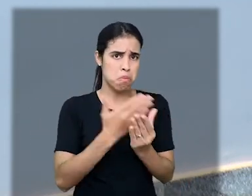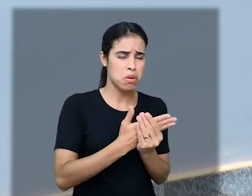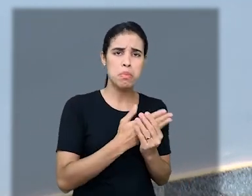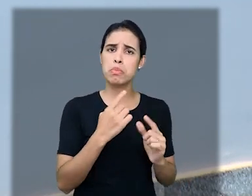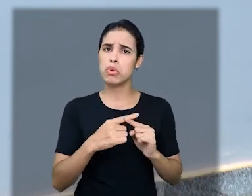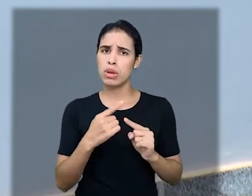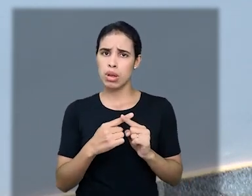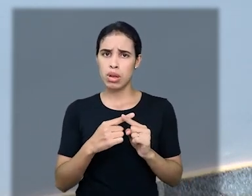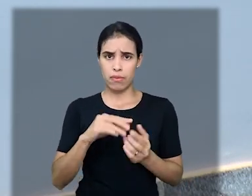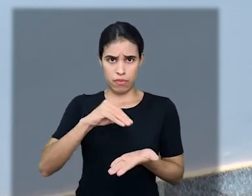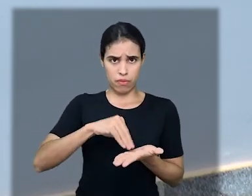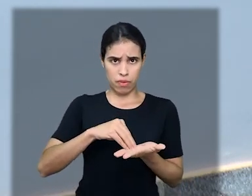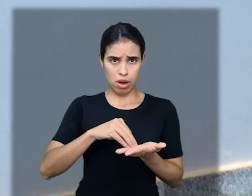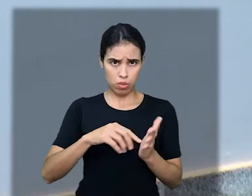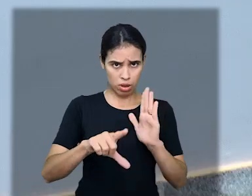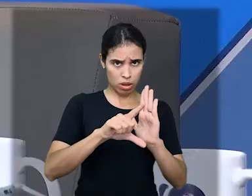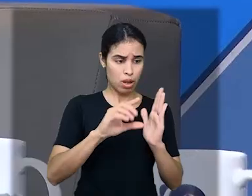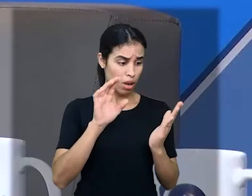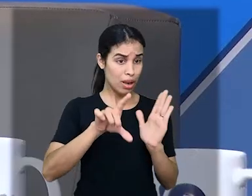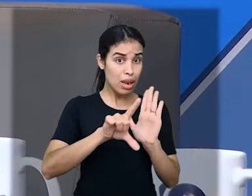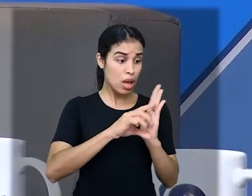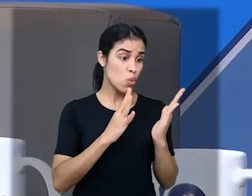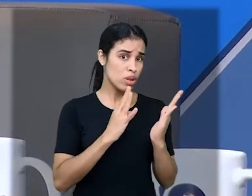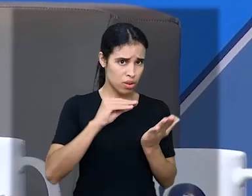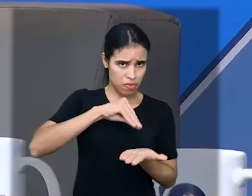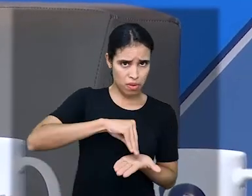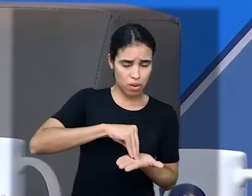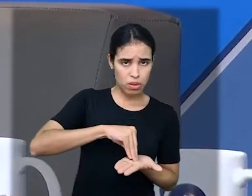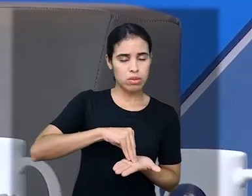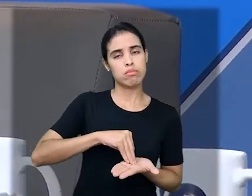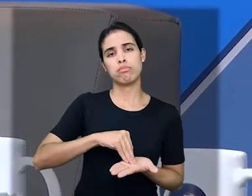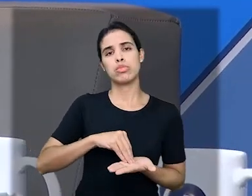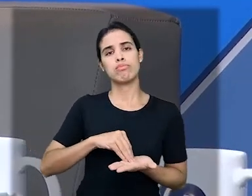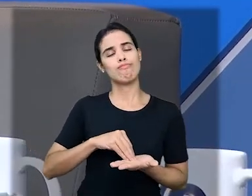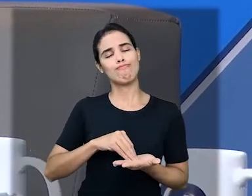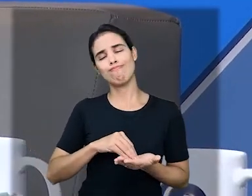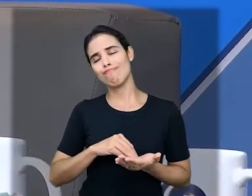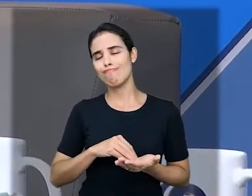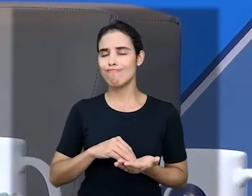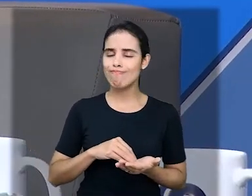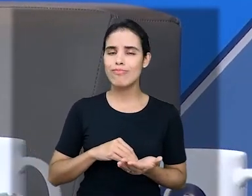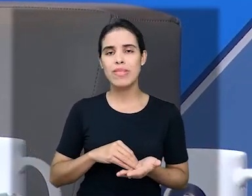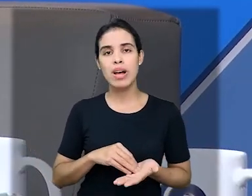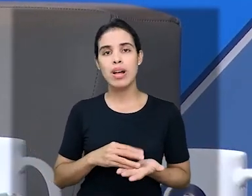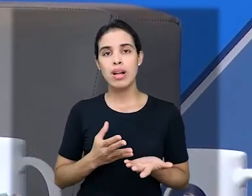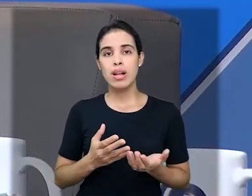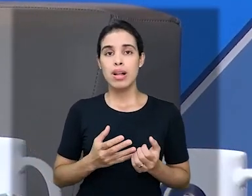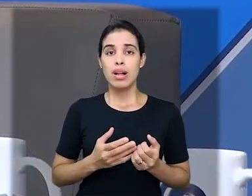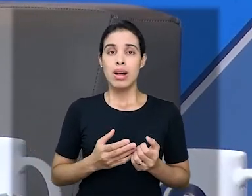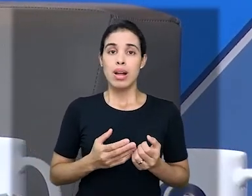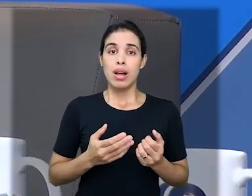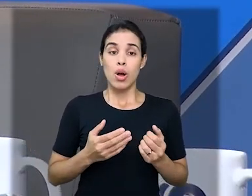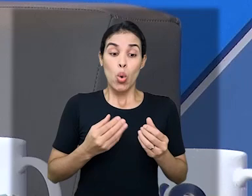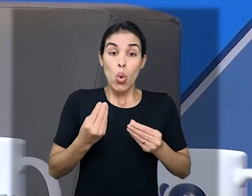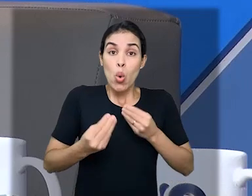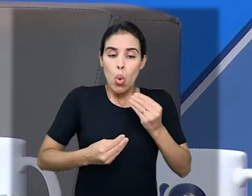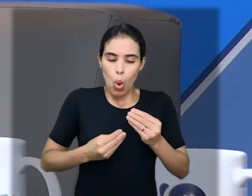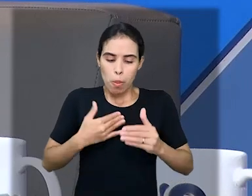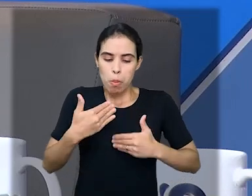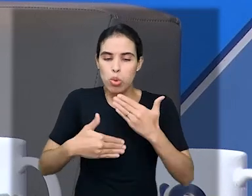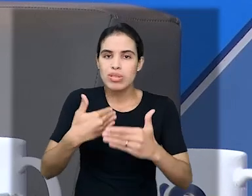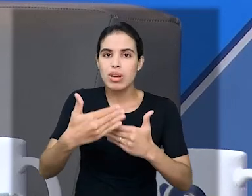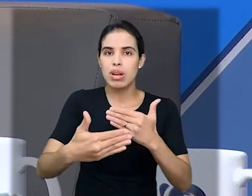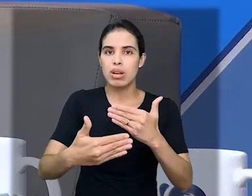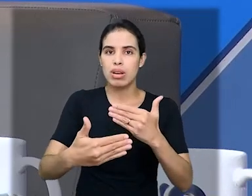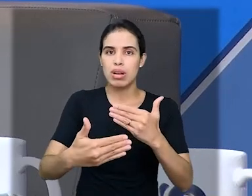é falta de conhecimento da legislação? Eu acho que não é falta de conhecimento da legislação. É falta de conhecimento dos